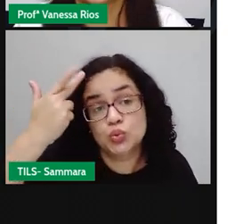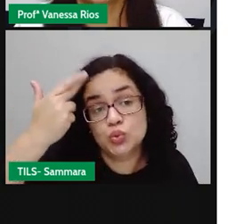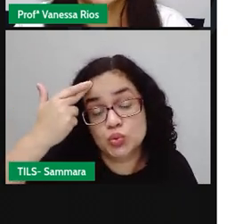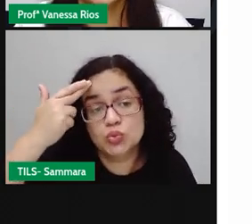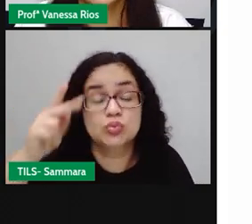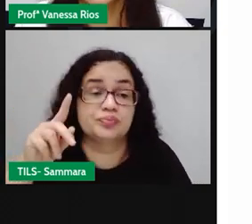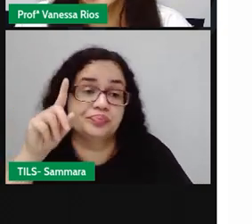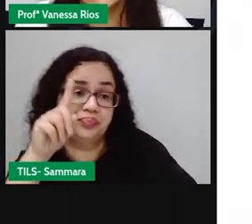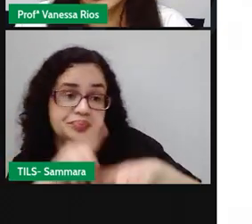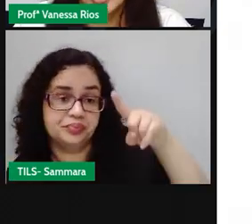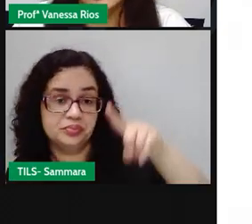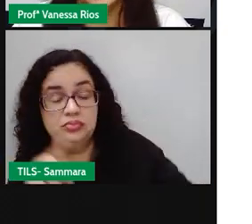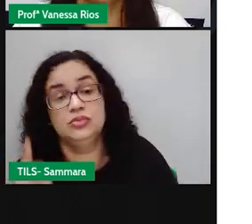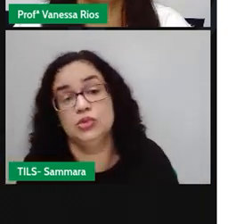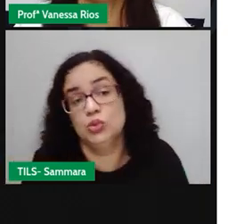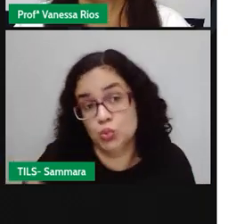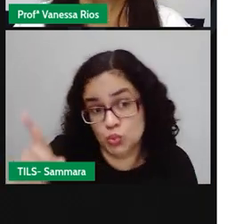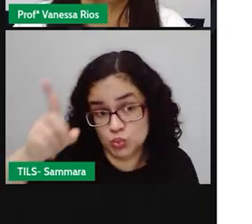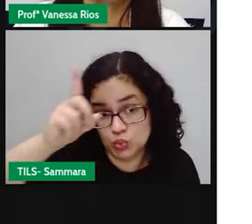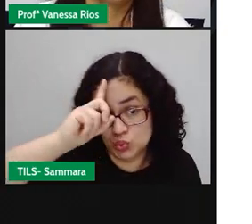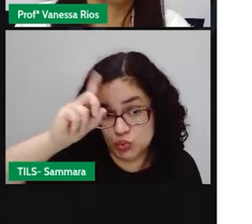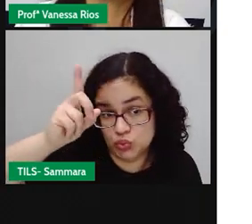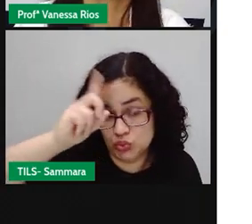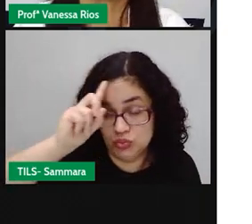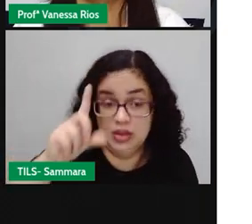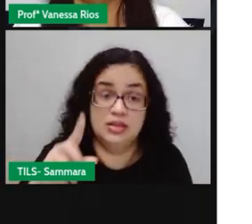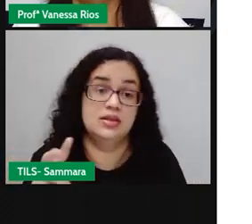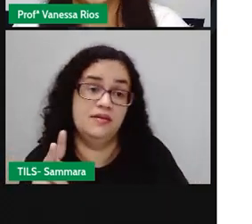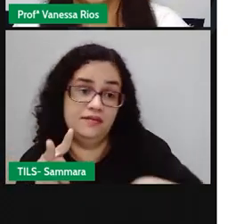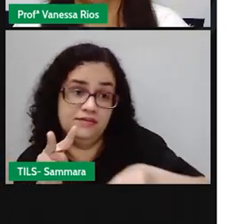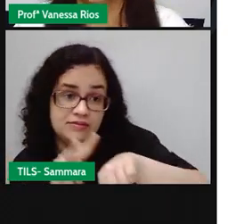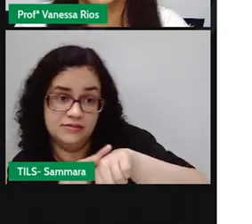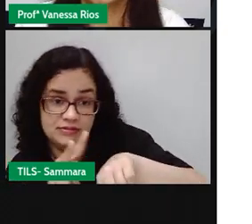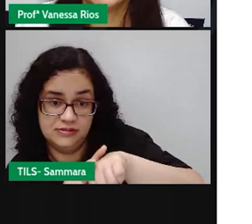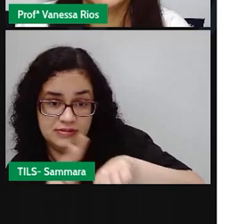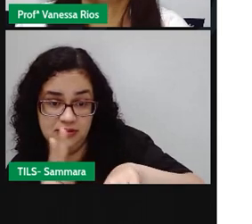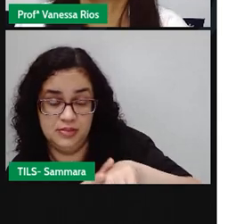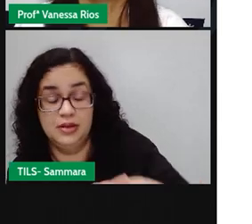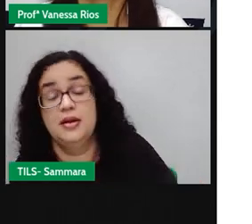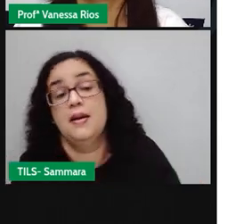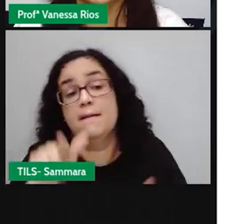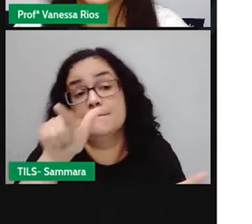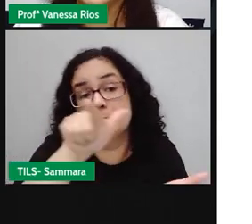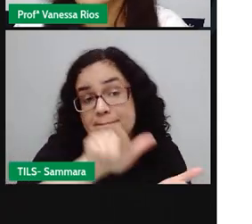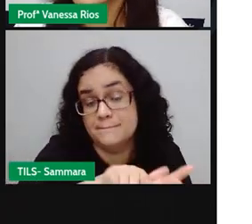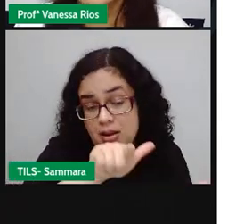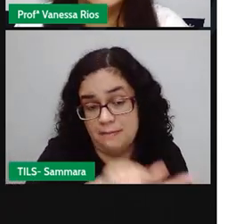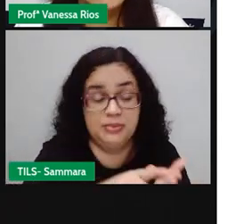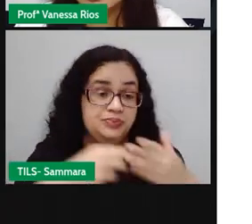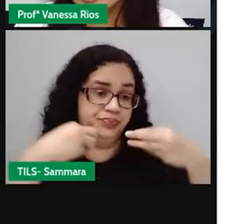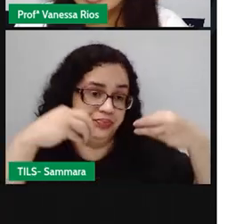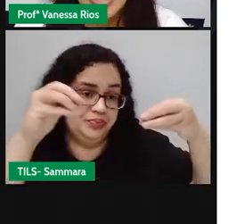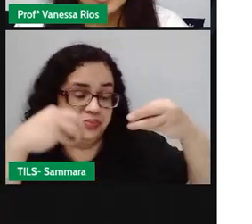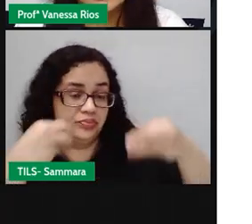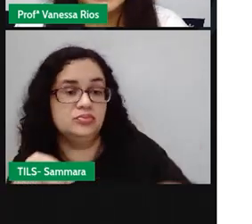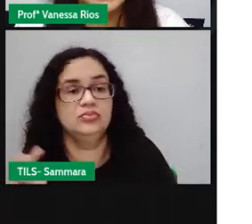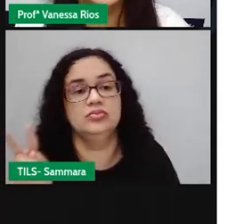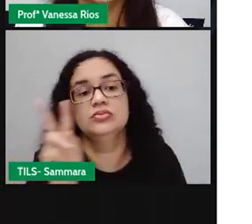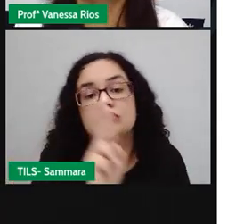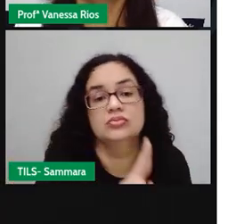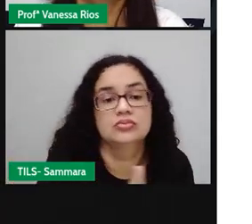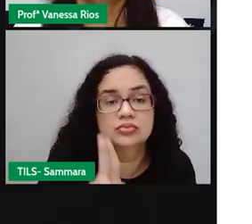objetos que aparecem no nosso dia a dia. Então, a gente viu que tem vidro, tem metal, tem papel, tem o plástico, muito